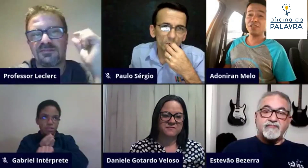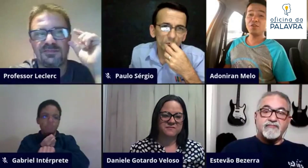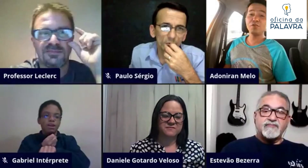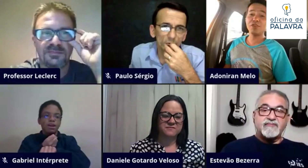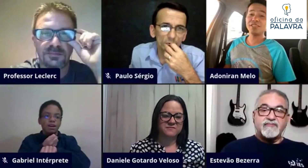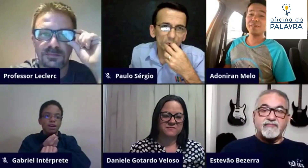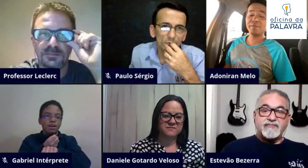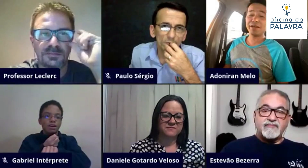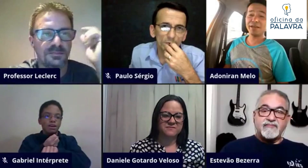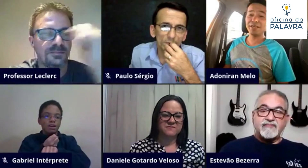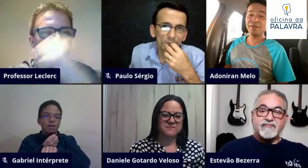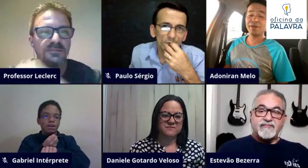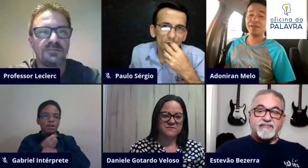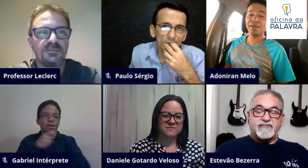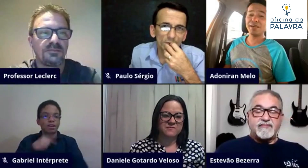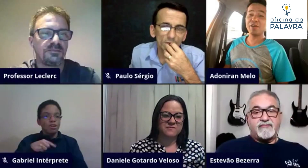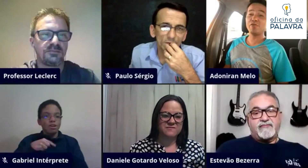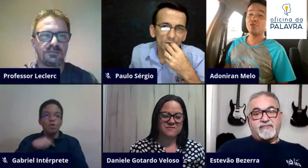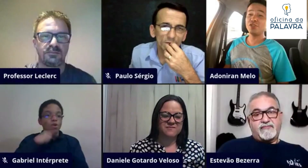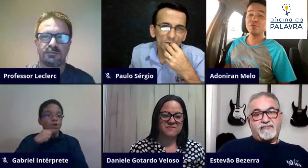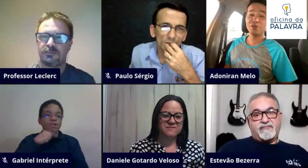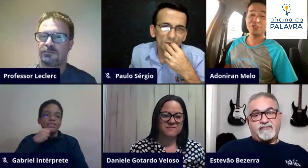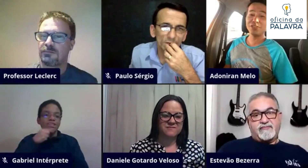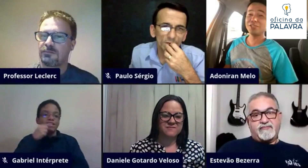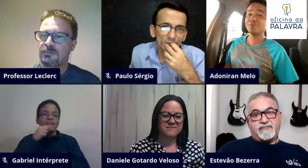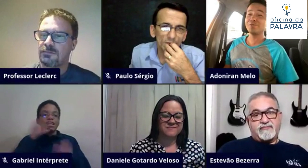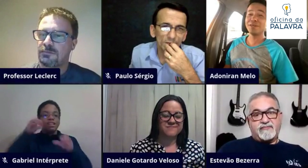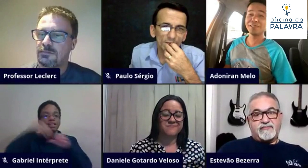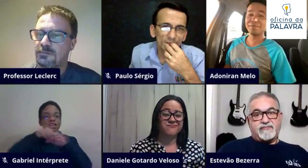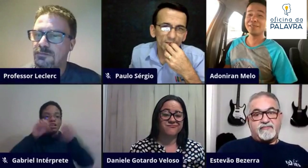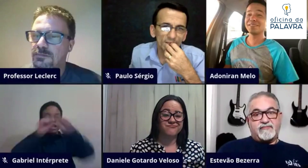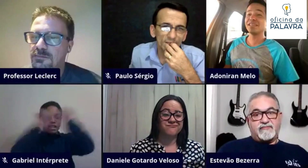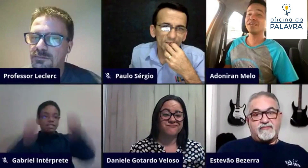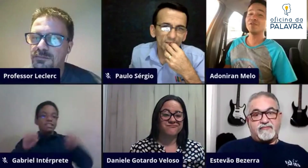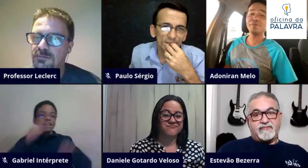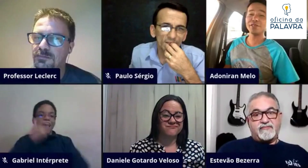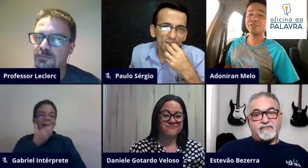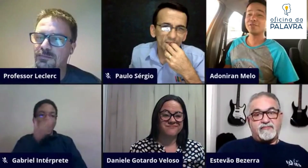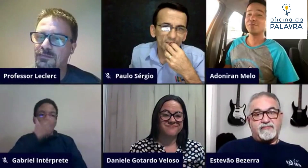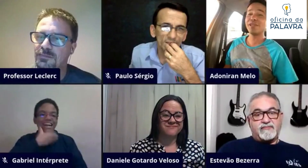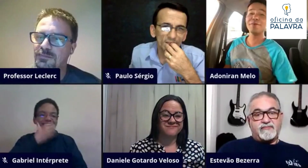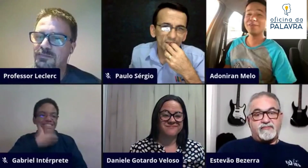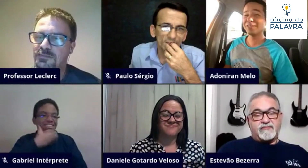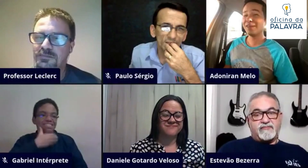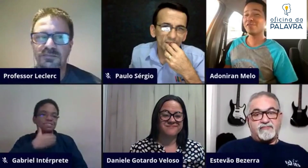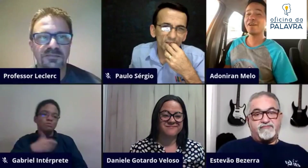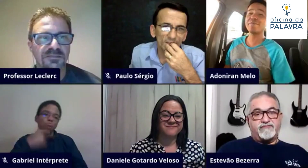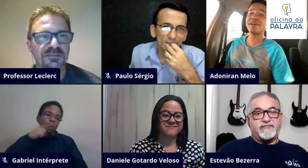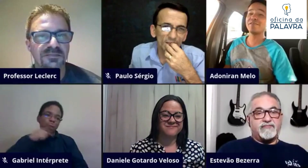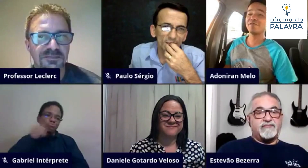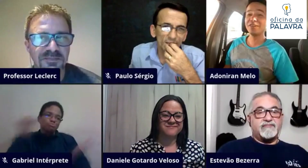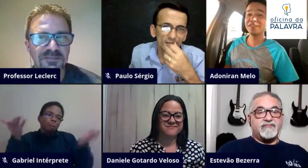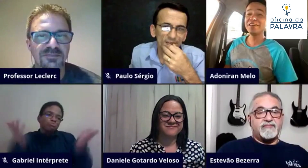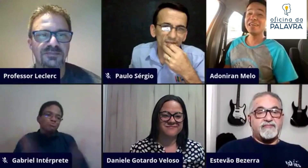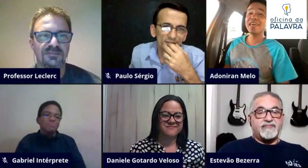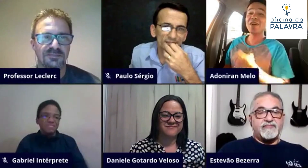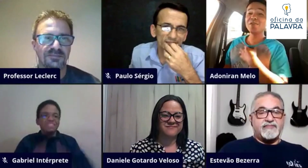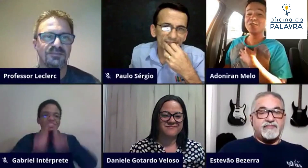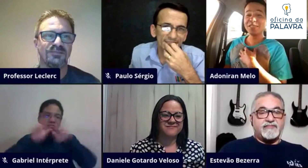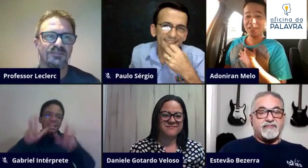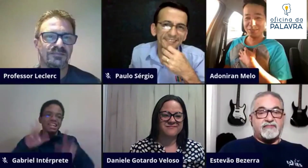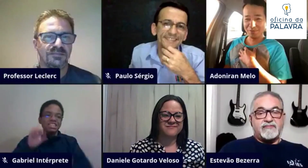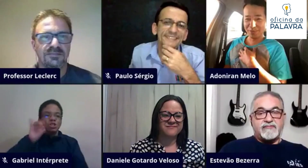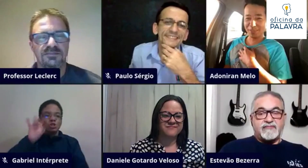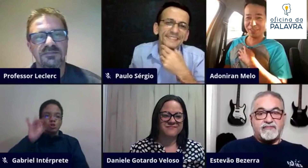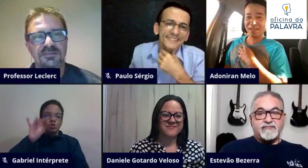consegue de jeito nenhum fazer para iPhone. Um monte de gente me manda mensagem: pastor, pelo amor de Deus, faz para iPhone. Eu